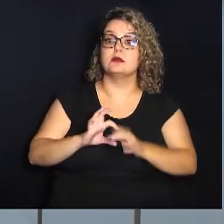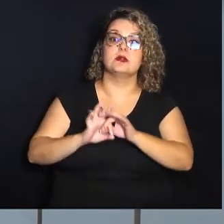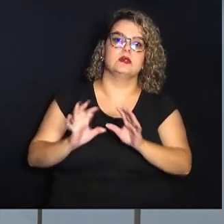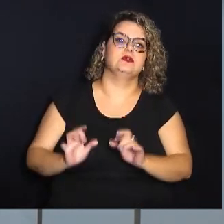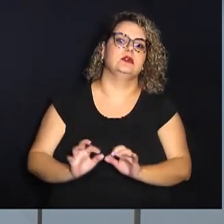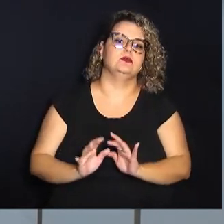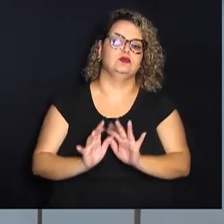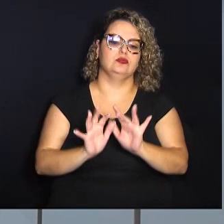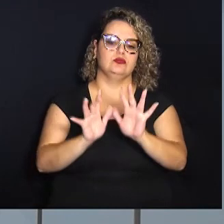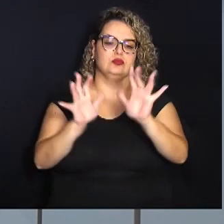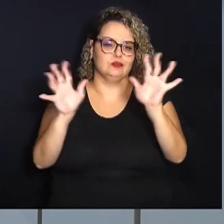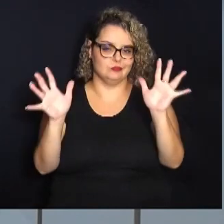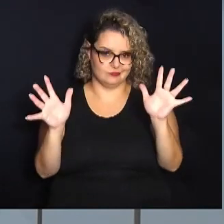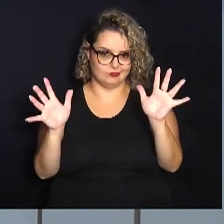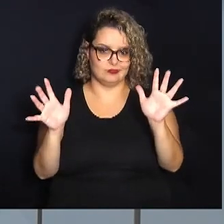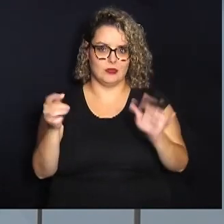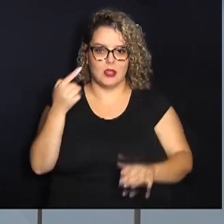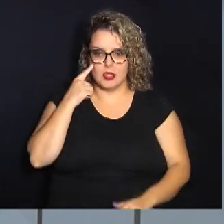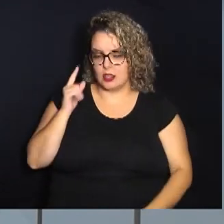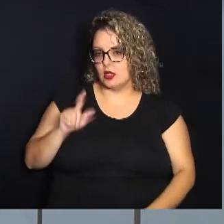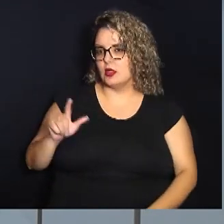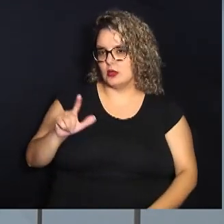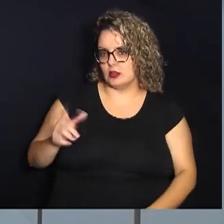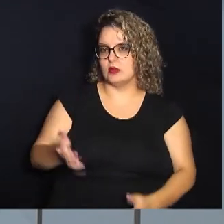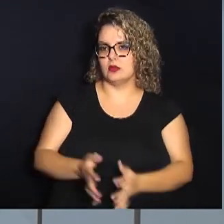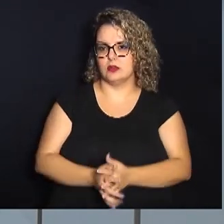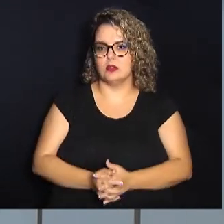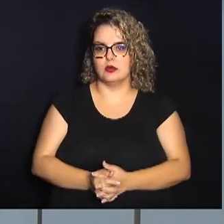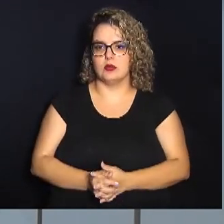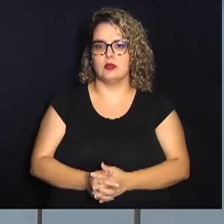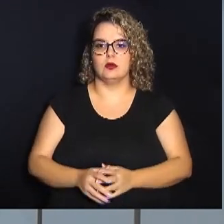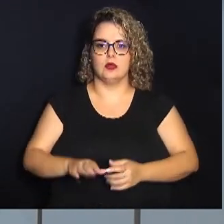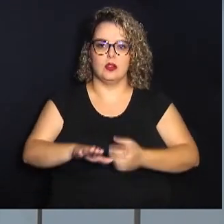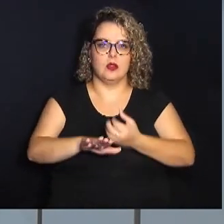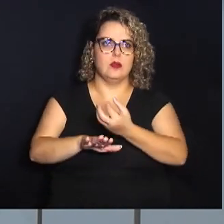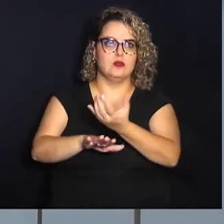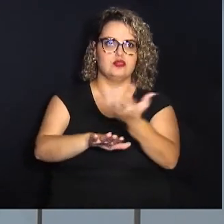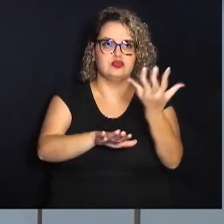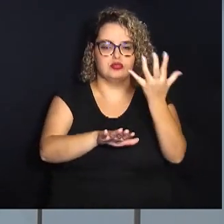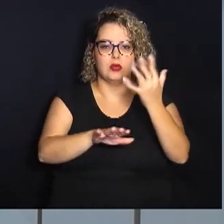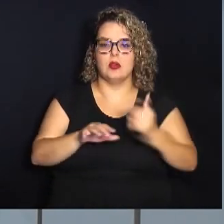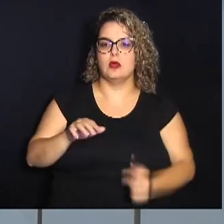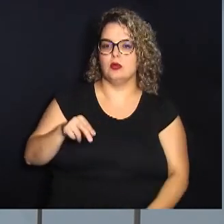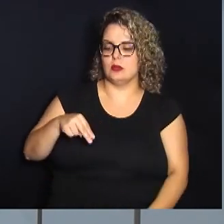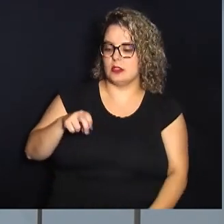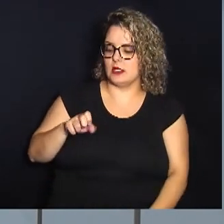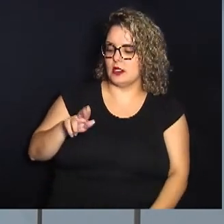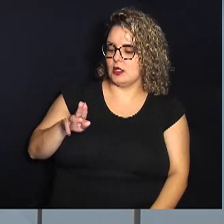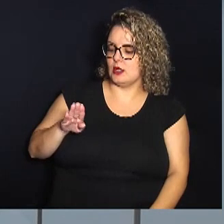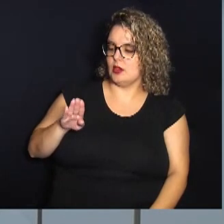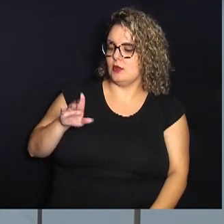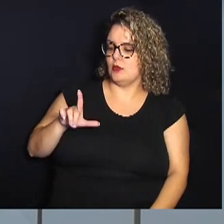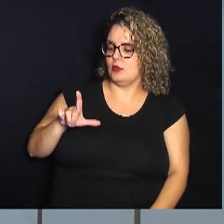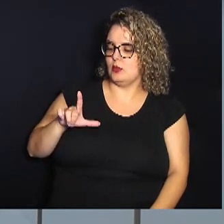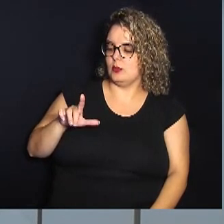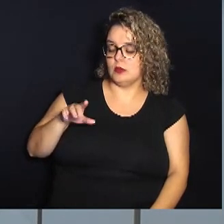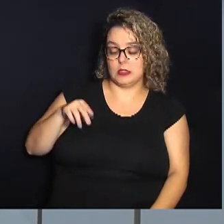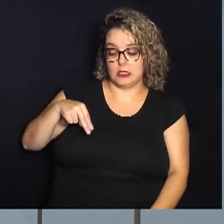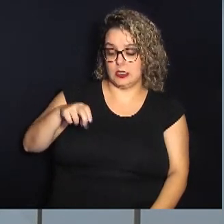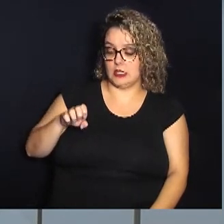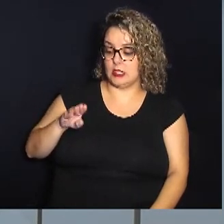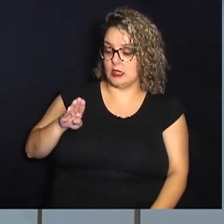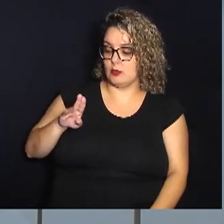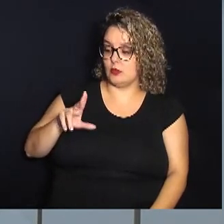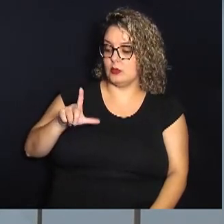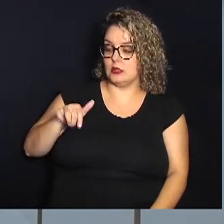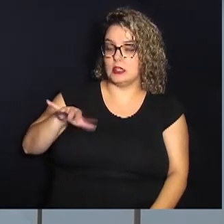gente, óbvio que o fumacê, né, a nebulização, ela é uma medida de controle, só que ela é pontual. Então ela vai matar o